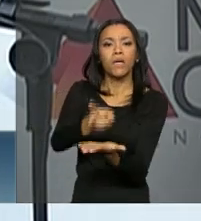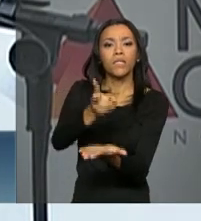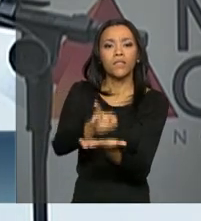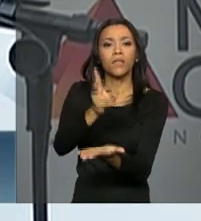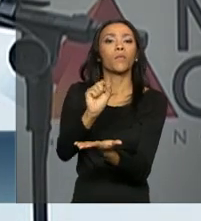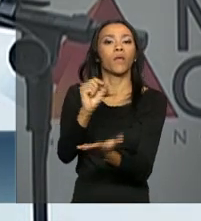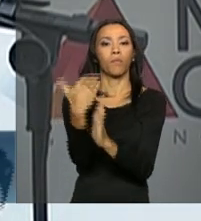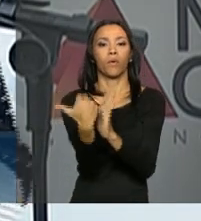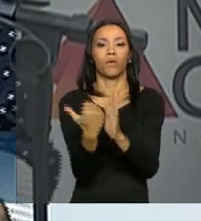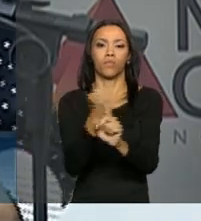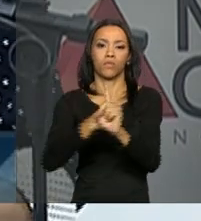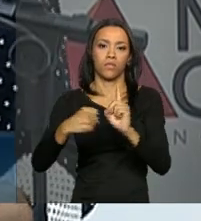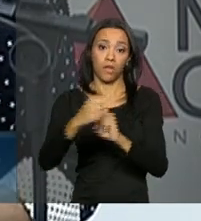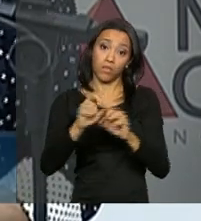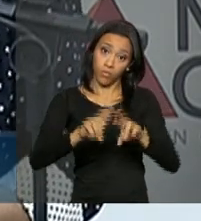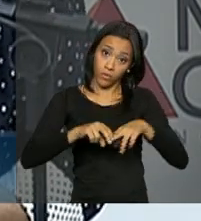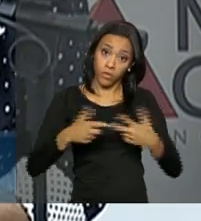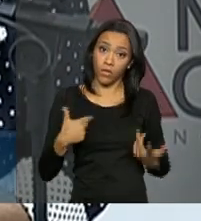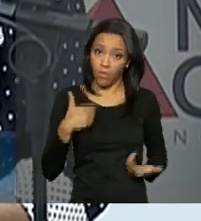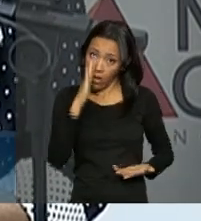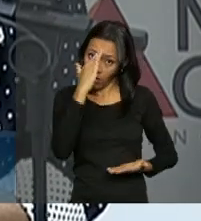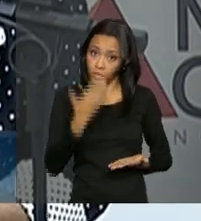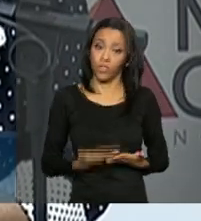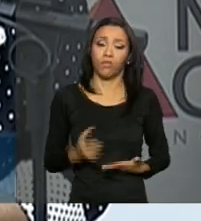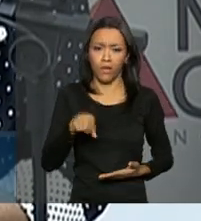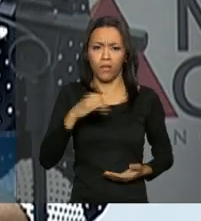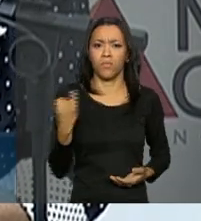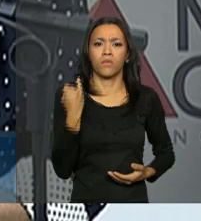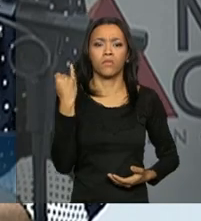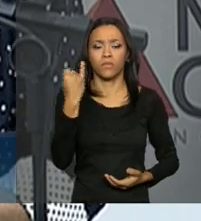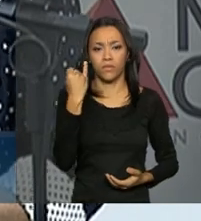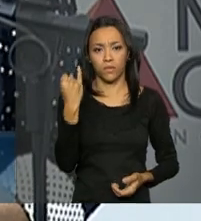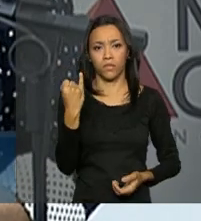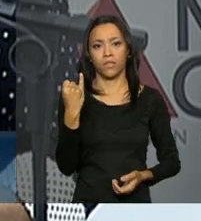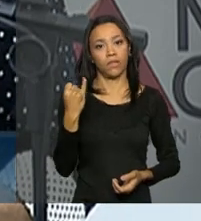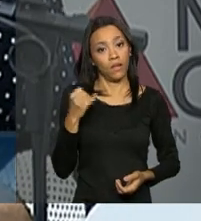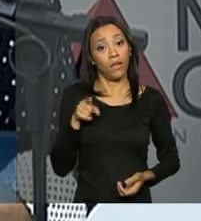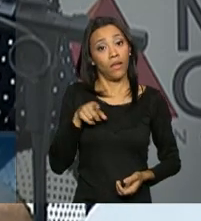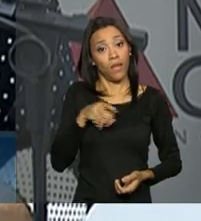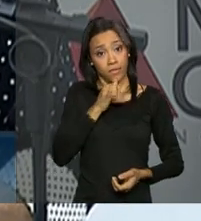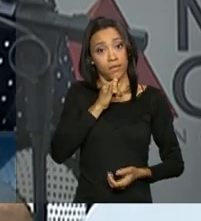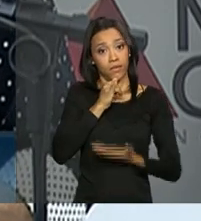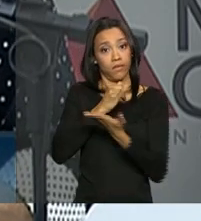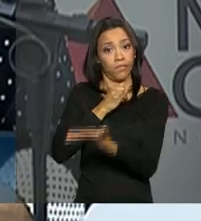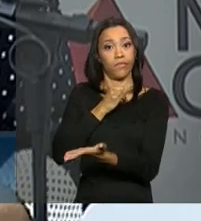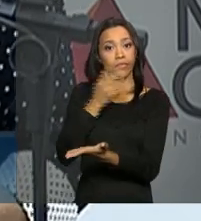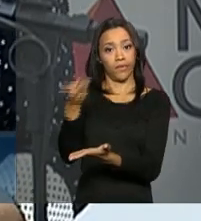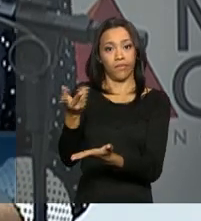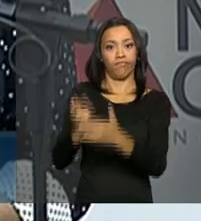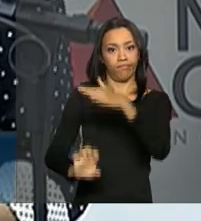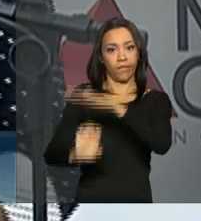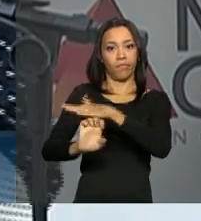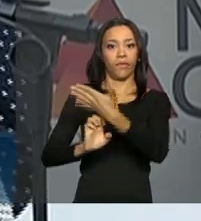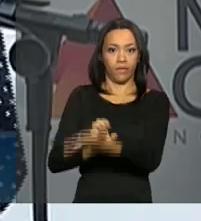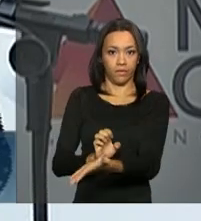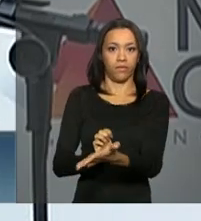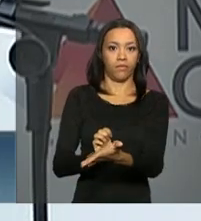sociais. Daí porque eu acredito ser muito importante esse exemplo aqui da Ambev. Não